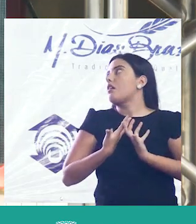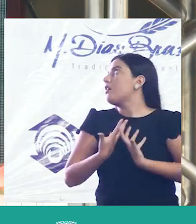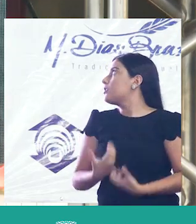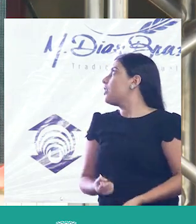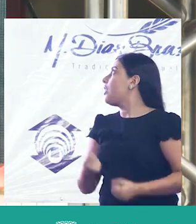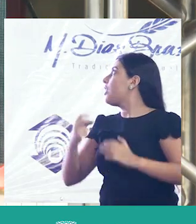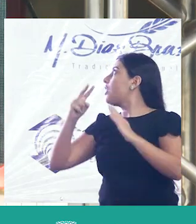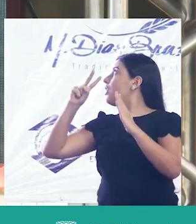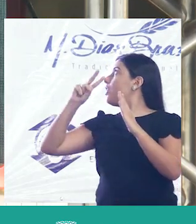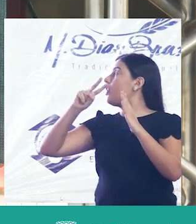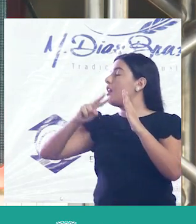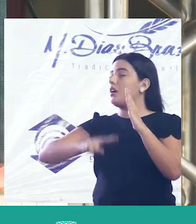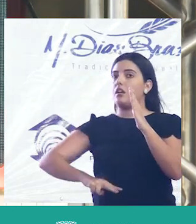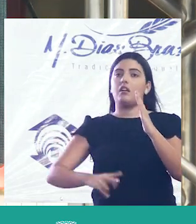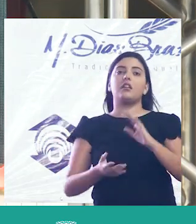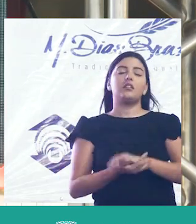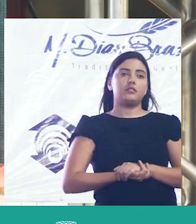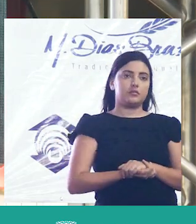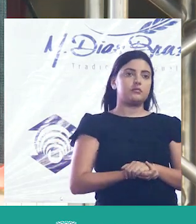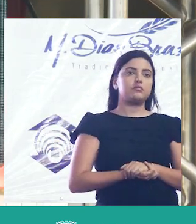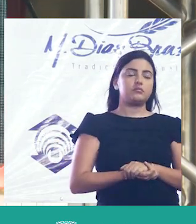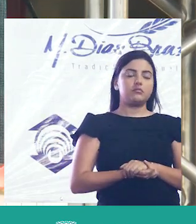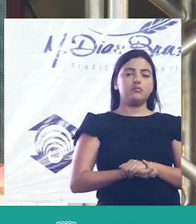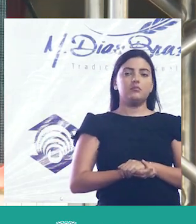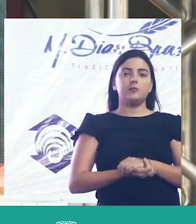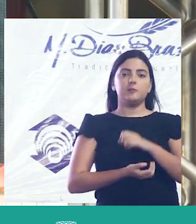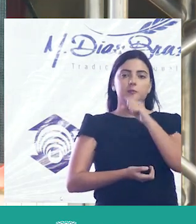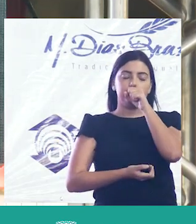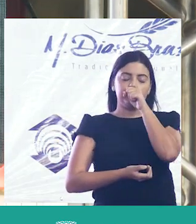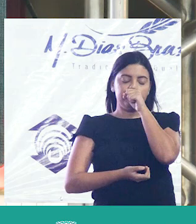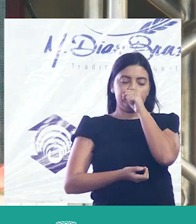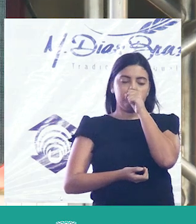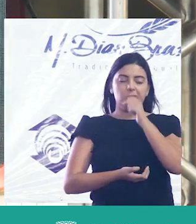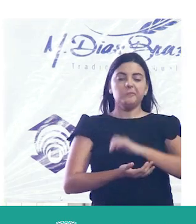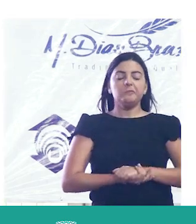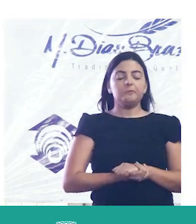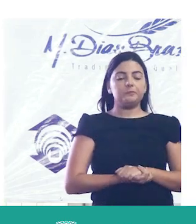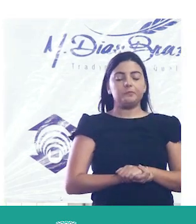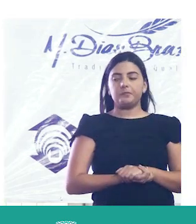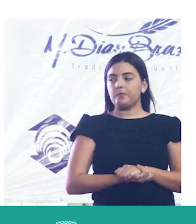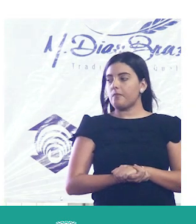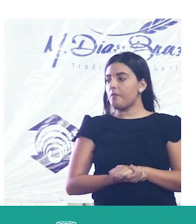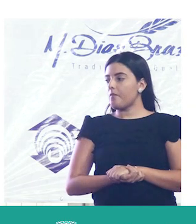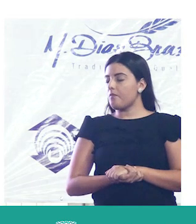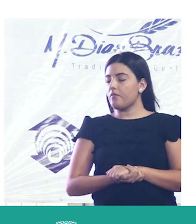ler. Mas vocês vão ver que na resolução ela é mais tranquila. A questão diz assim: